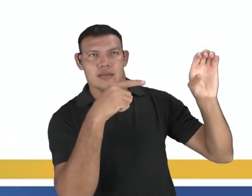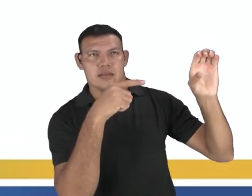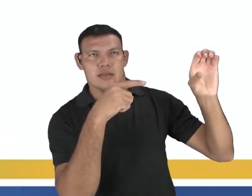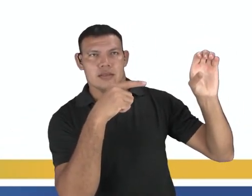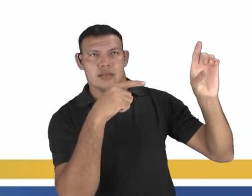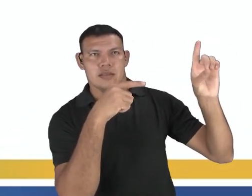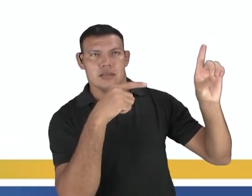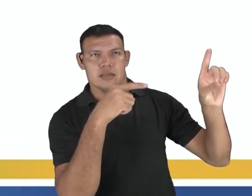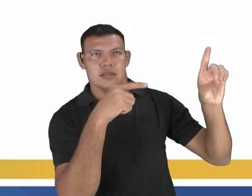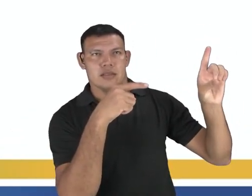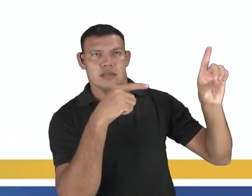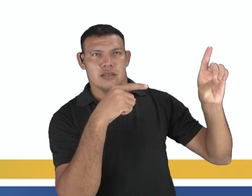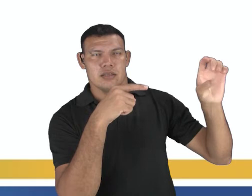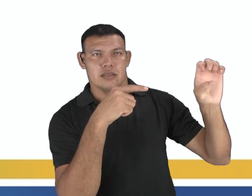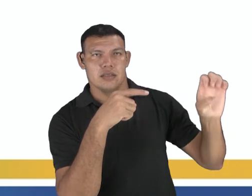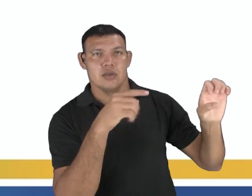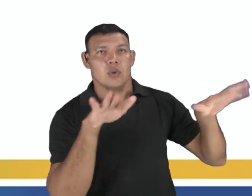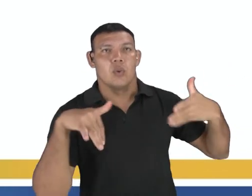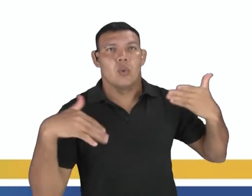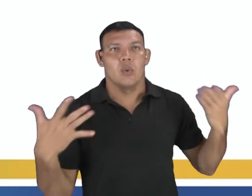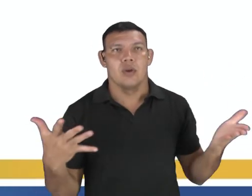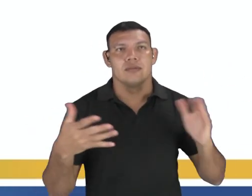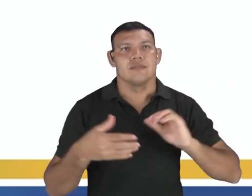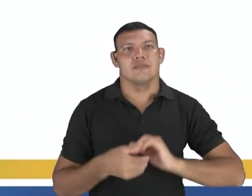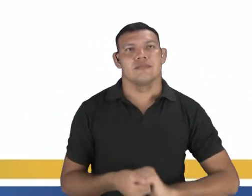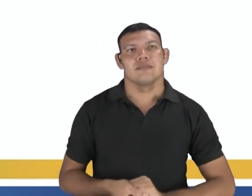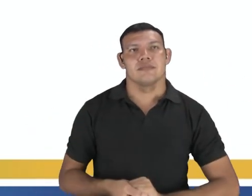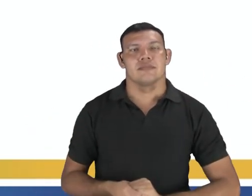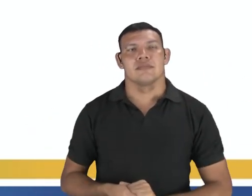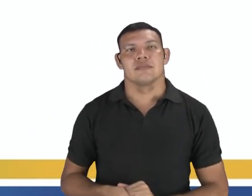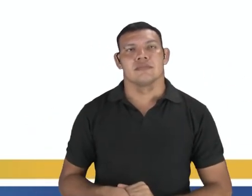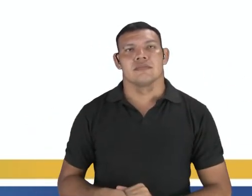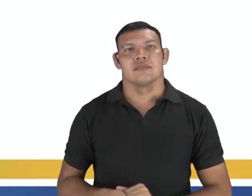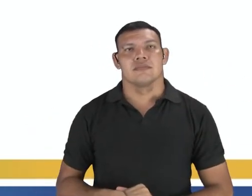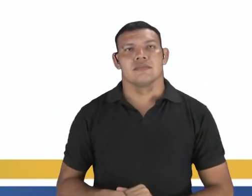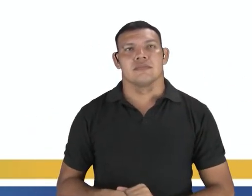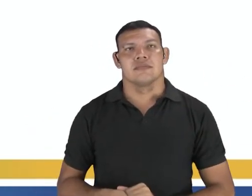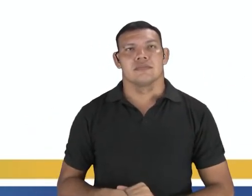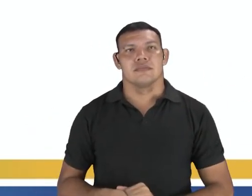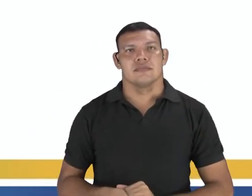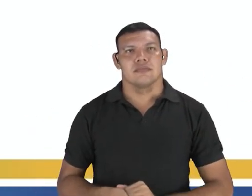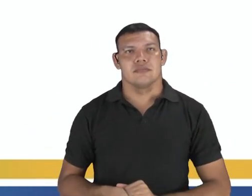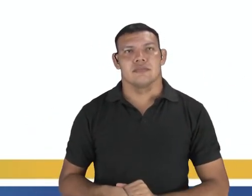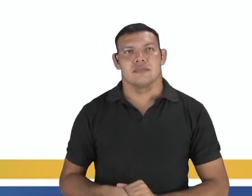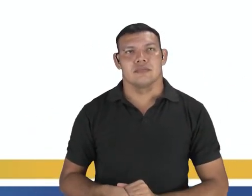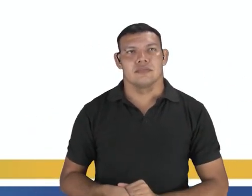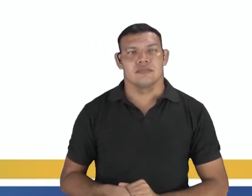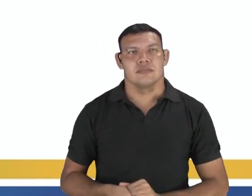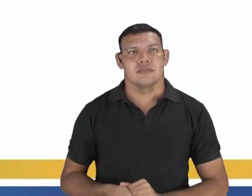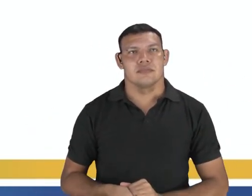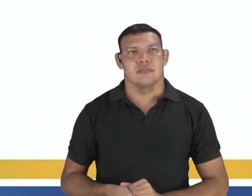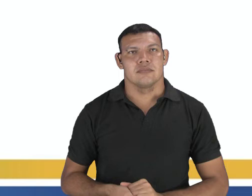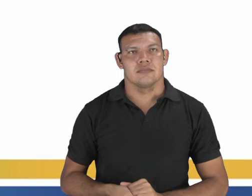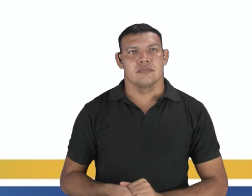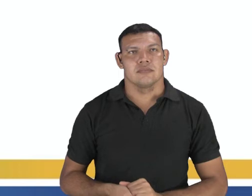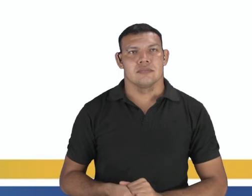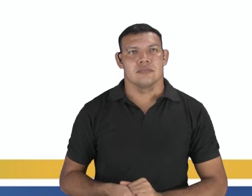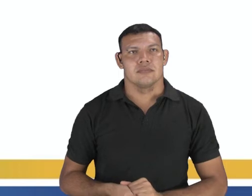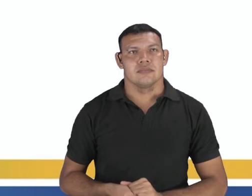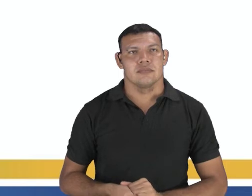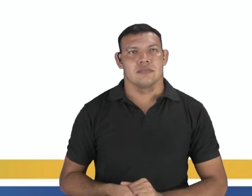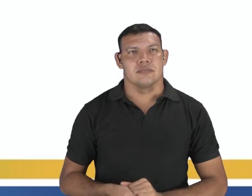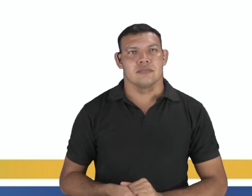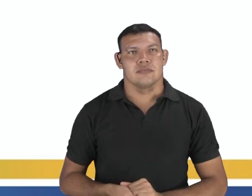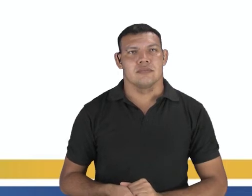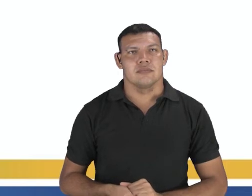expressa pelas ironias, resignada, expressa pelas enumerações, indignada, expressa pelos discursos